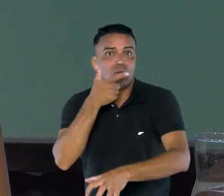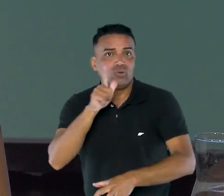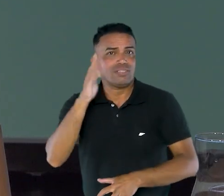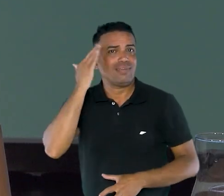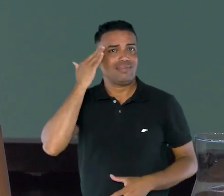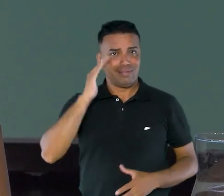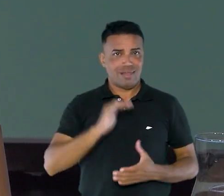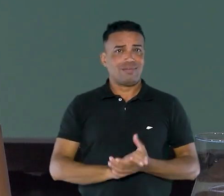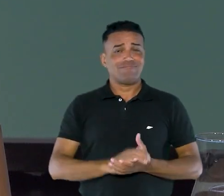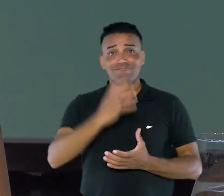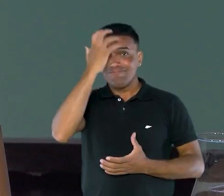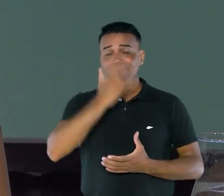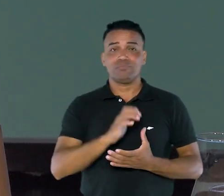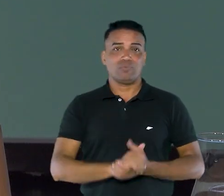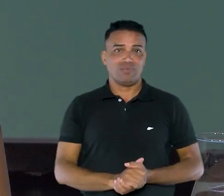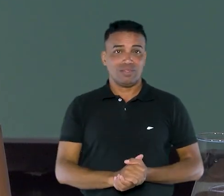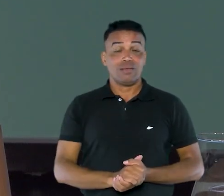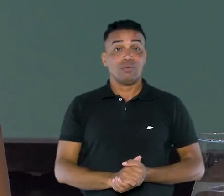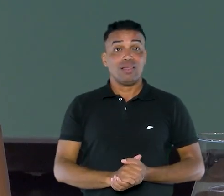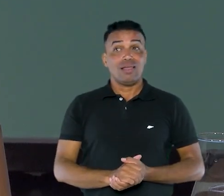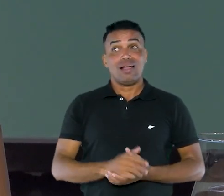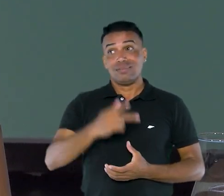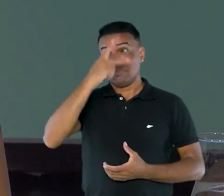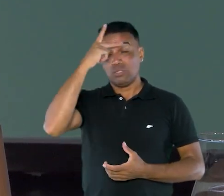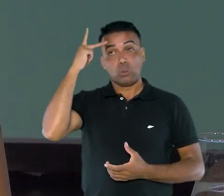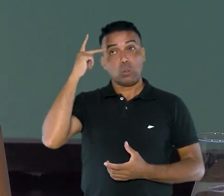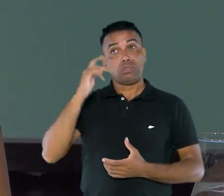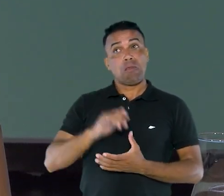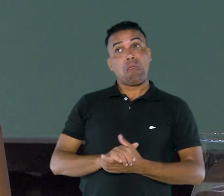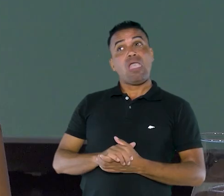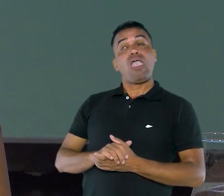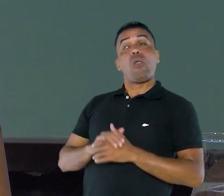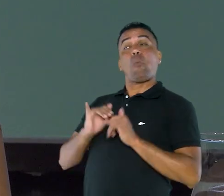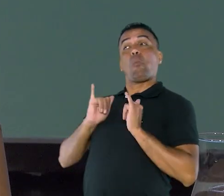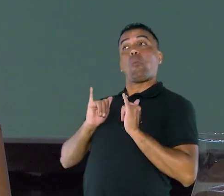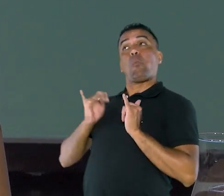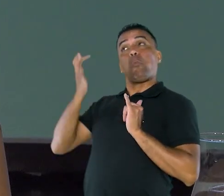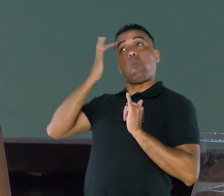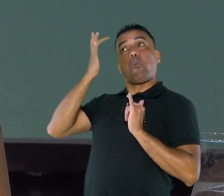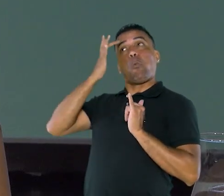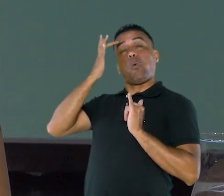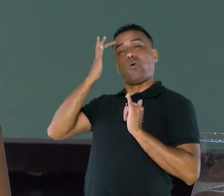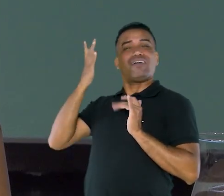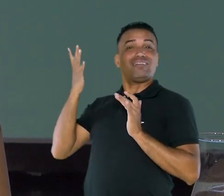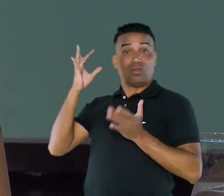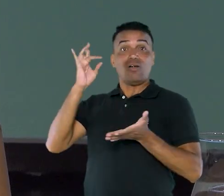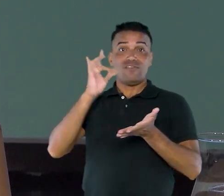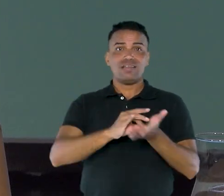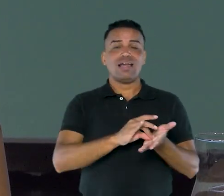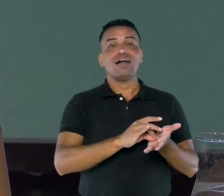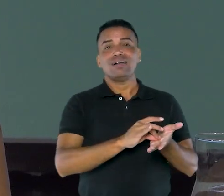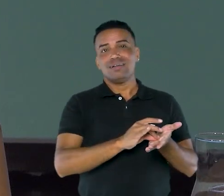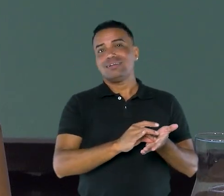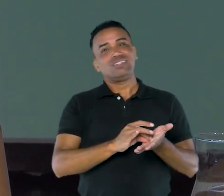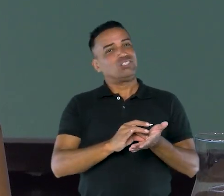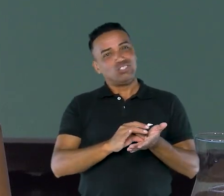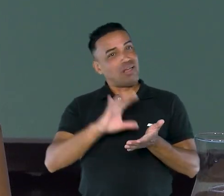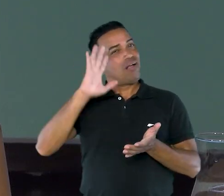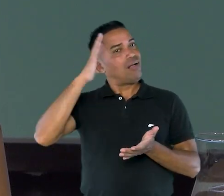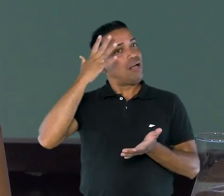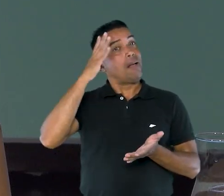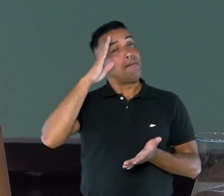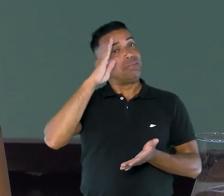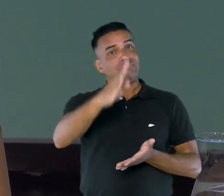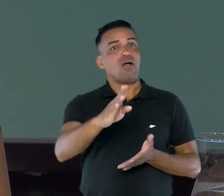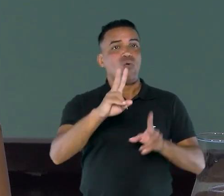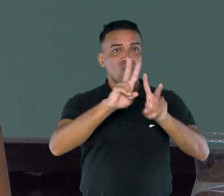isso, porque até os grandes narcisistas caem, né? Porque a realidade é inexorável. Então, o primeiro ponto